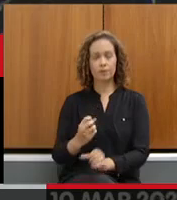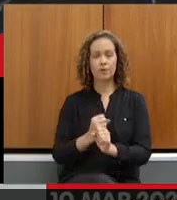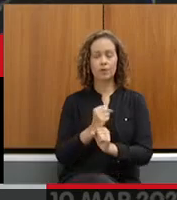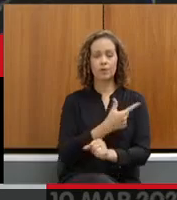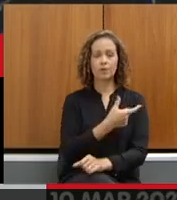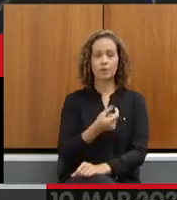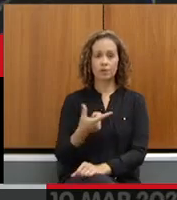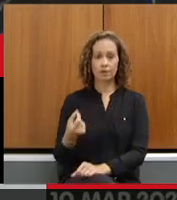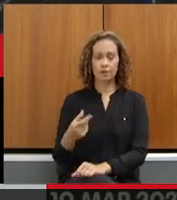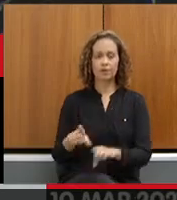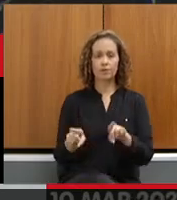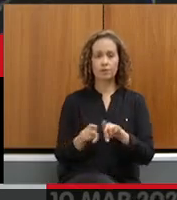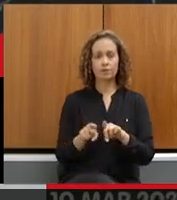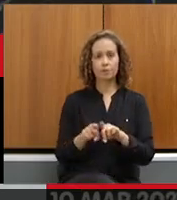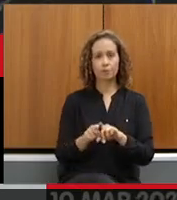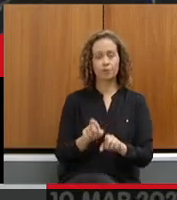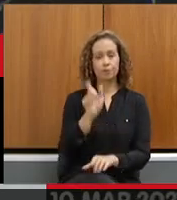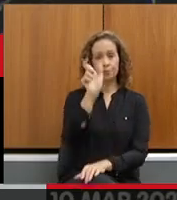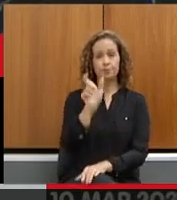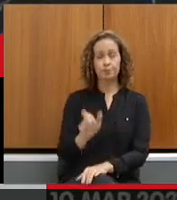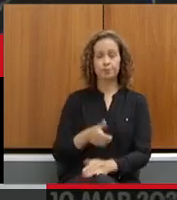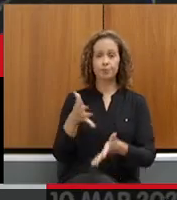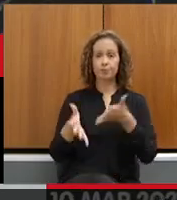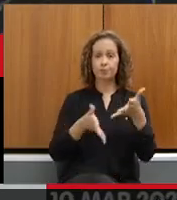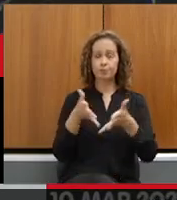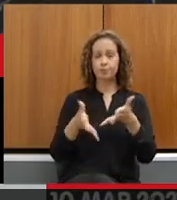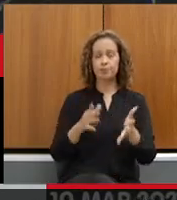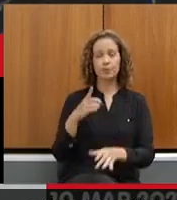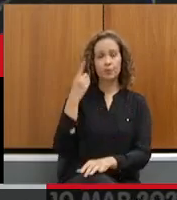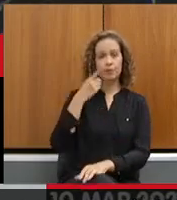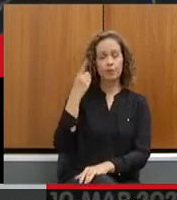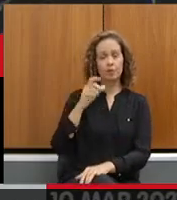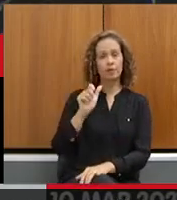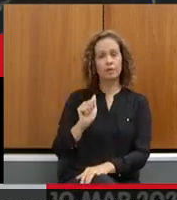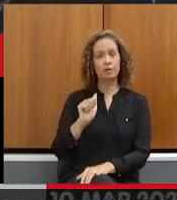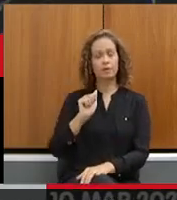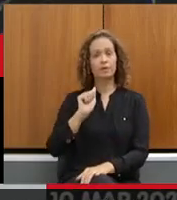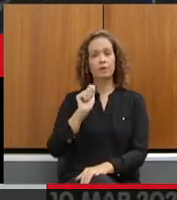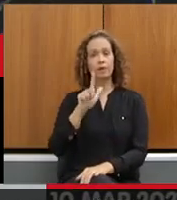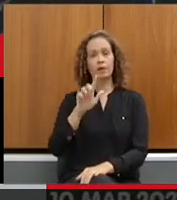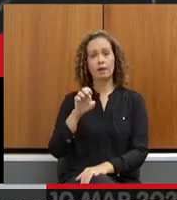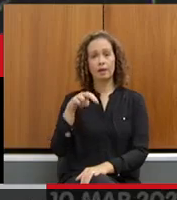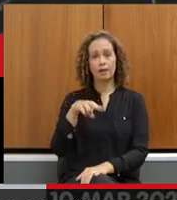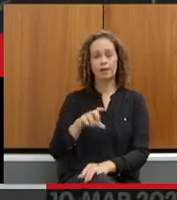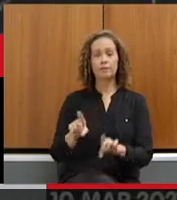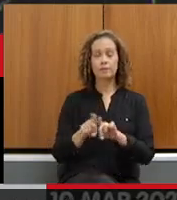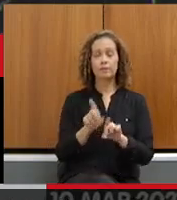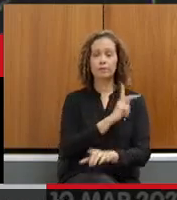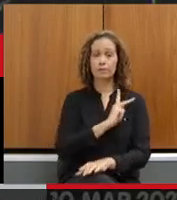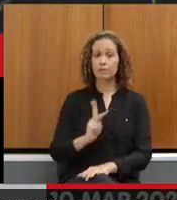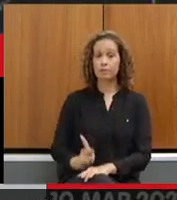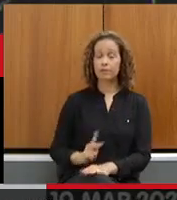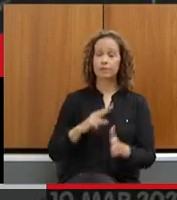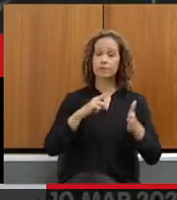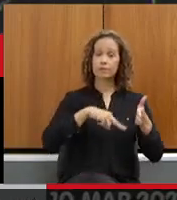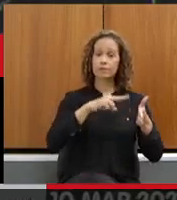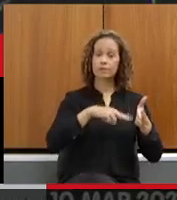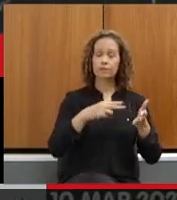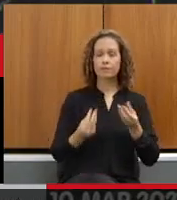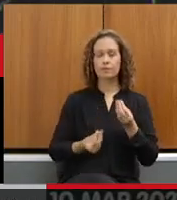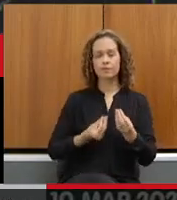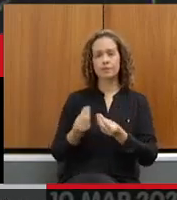e a seguir faz uso da palavra para declaração de voto o deputado Arlen Santiago nesse passo a presidência verifica de plano A